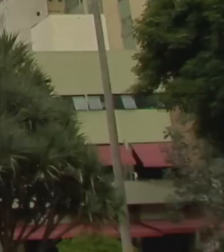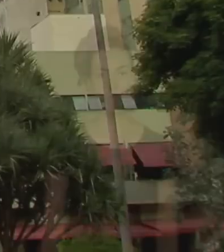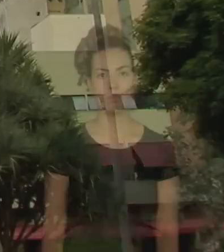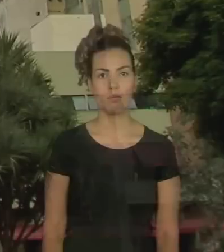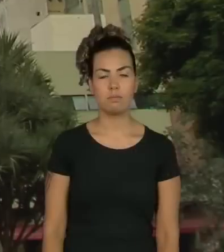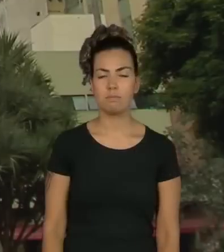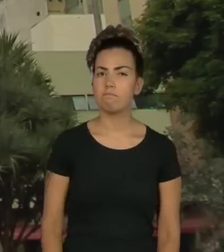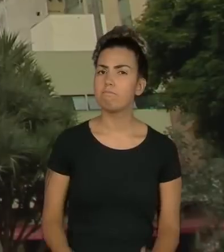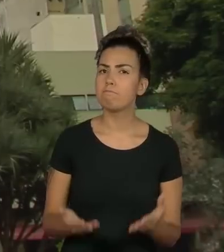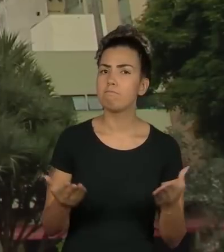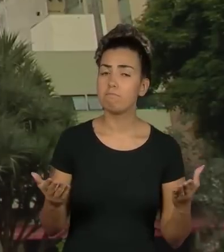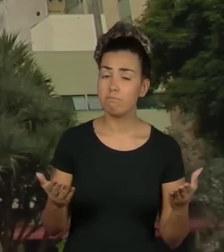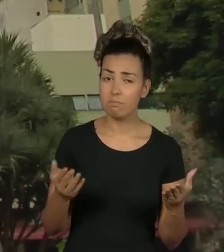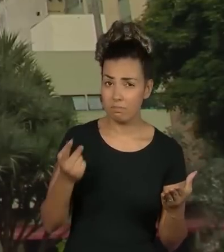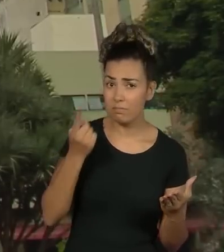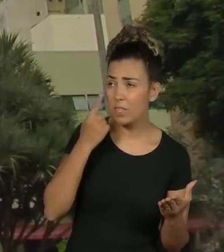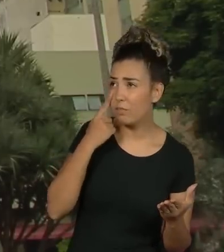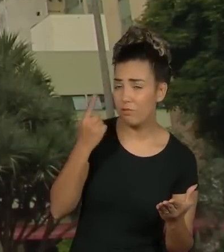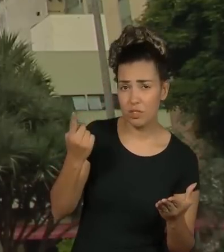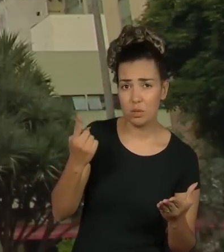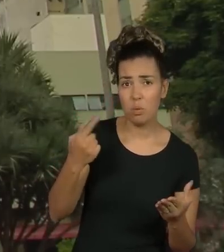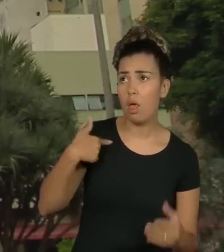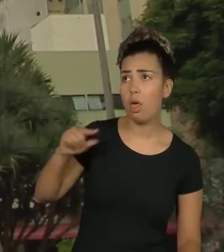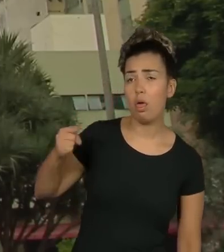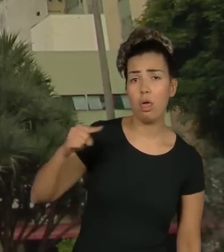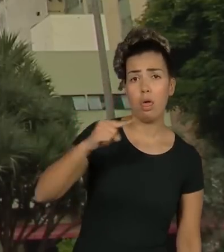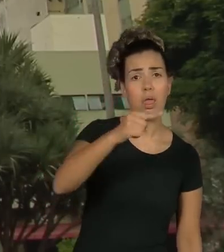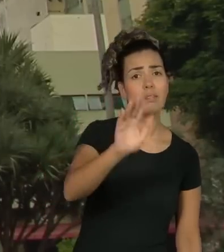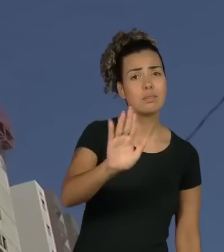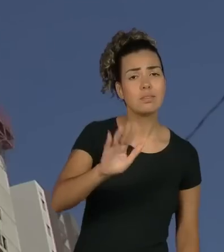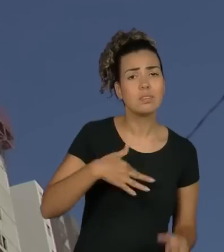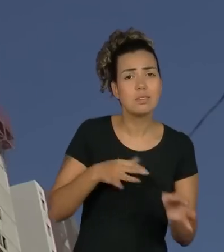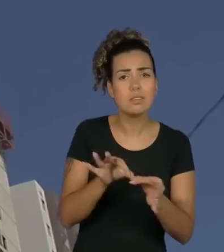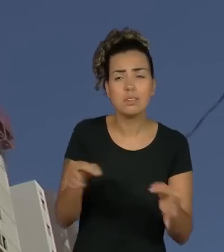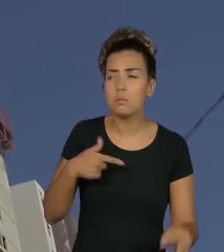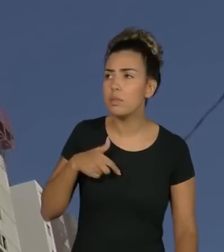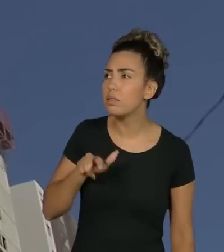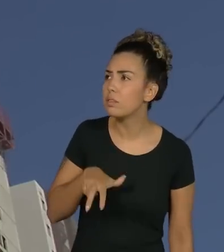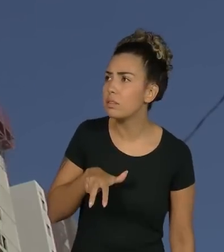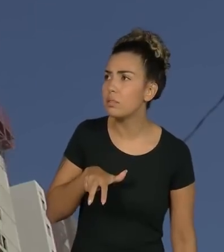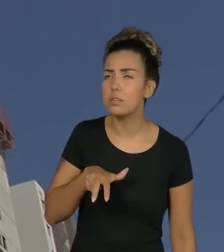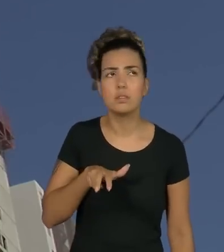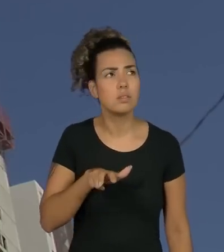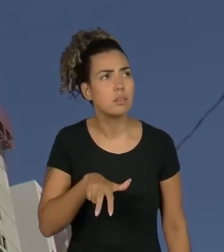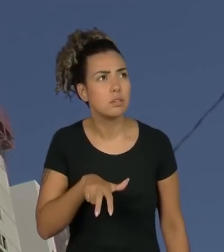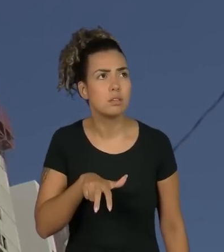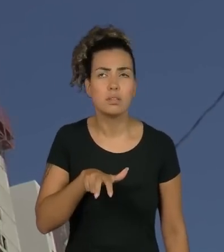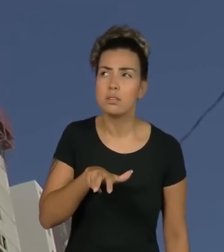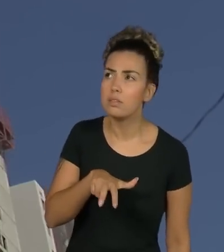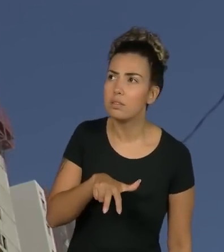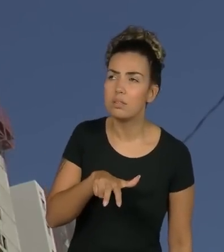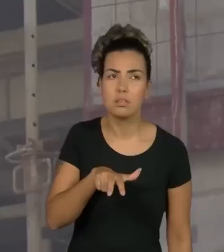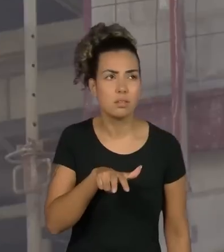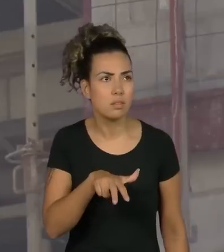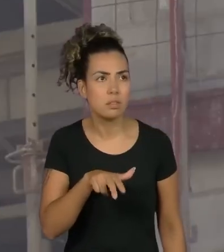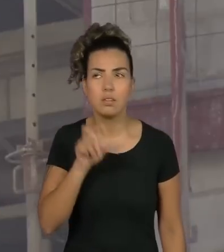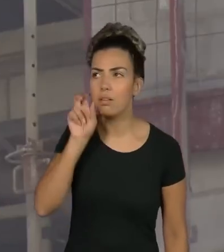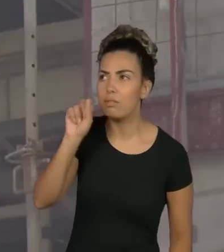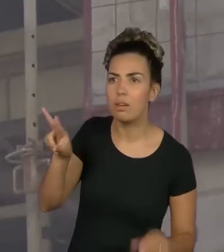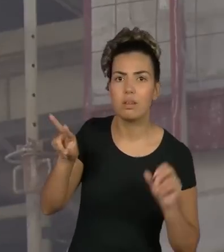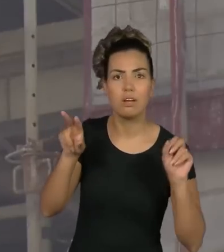Não é preciso se deslocar muito pelas principais cidades brasileiras para se deparar com um canteiro de obras.